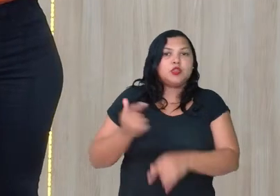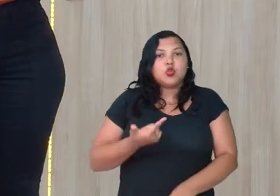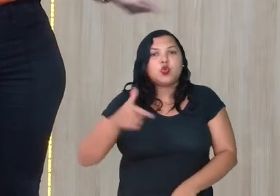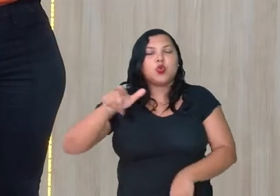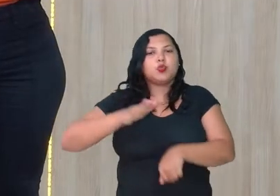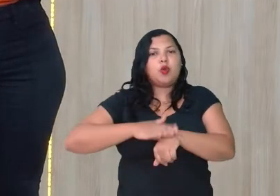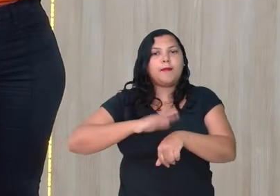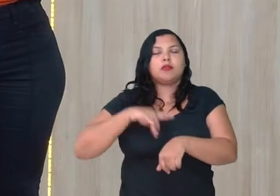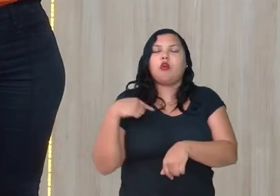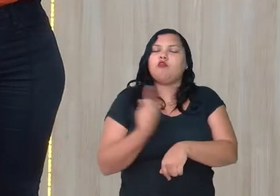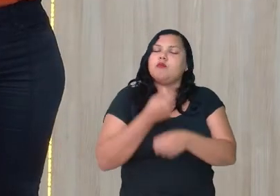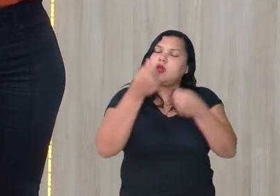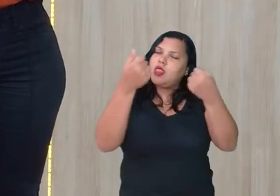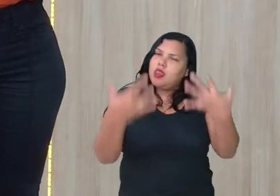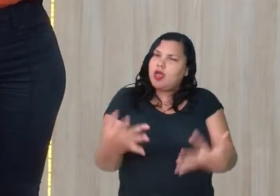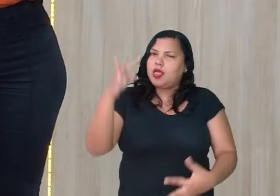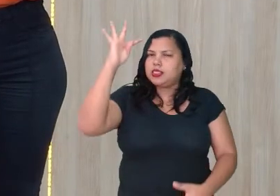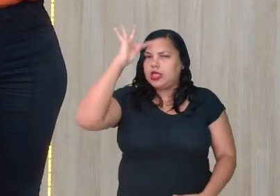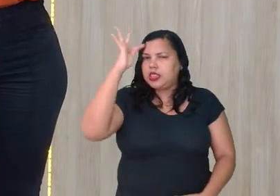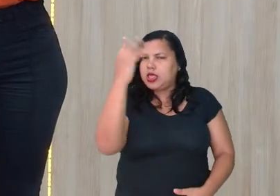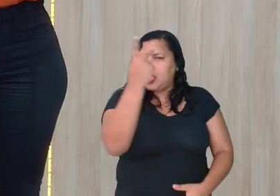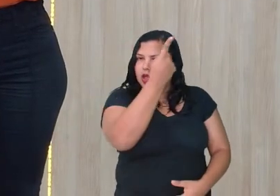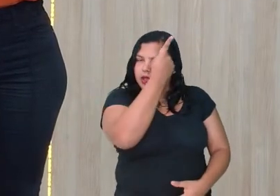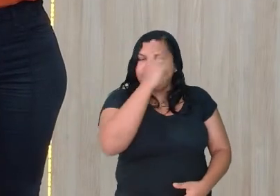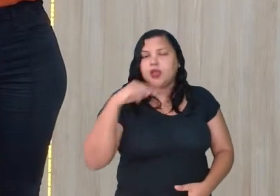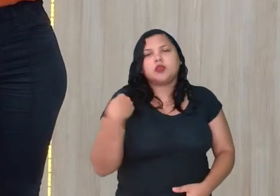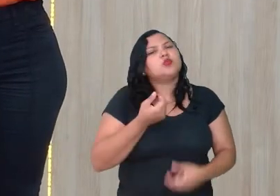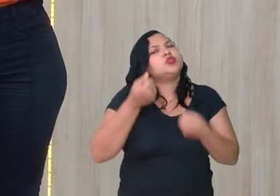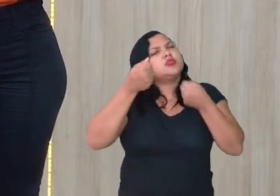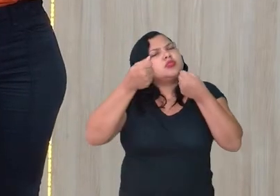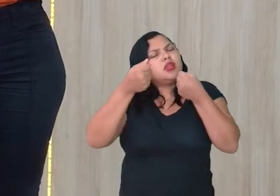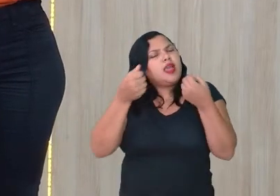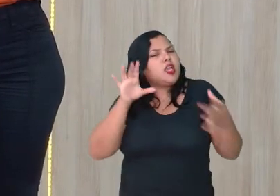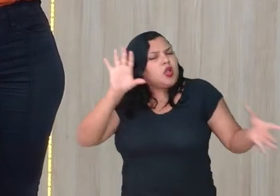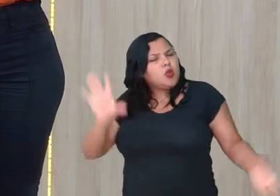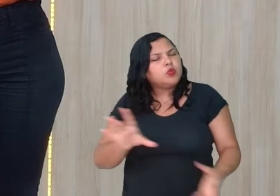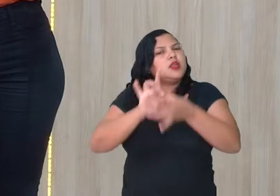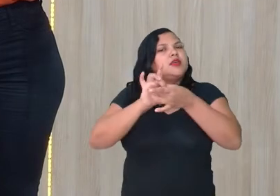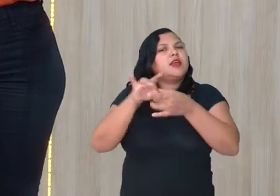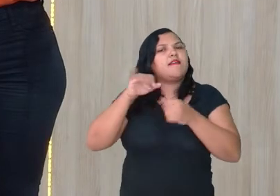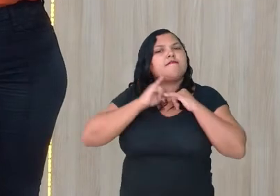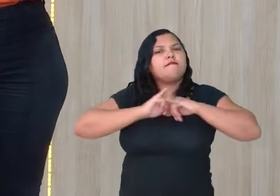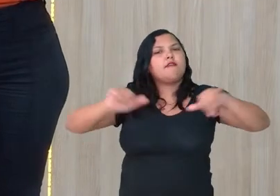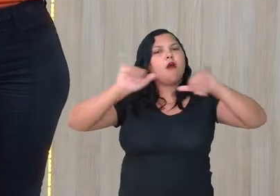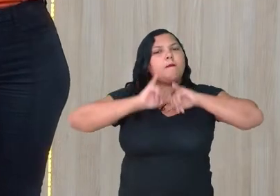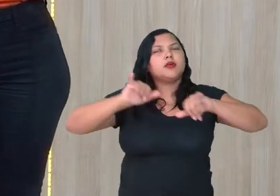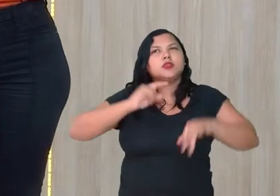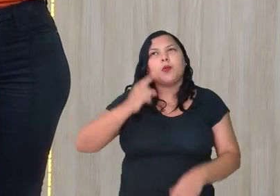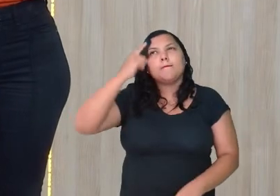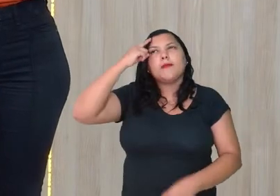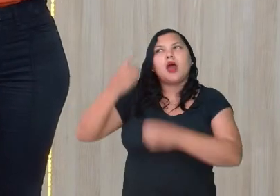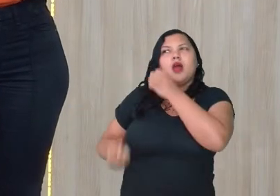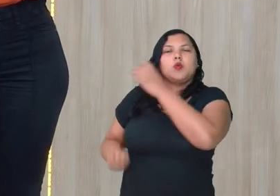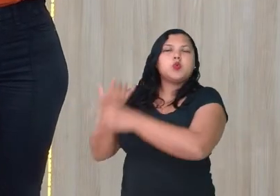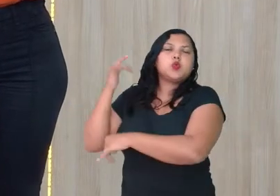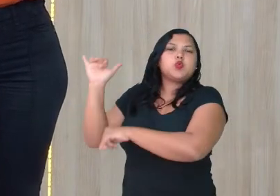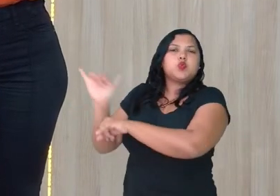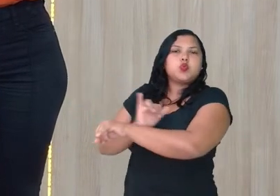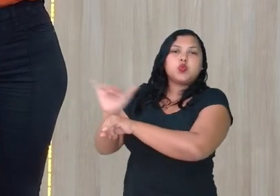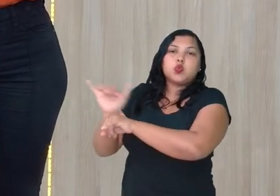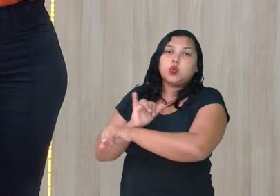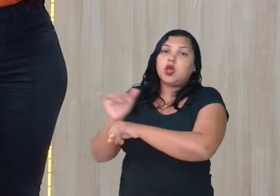do TDAH para que a gente possa juntar essas informações e pensar em estratégias, para que a gente possa separar